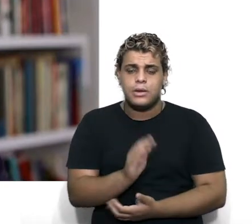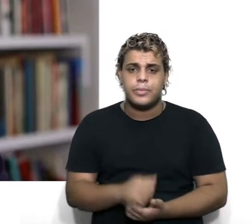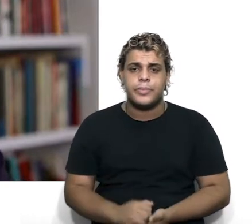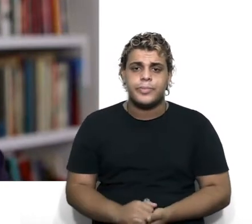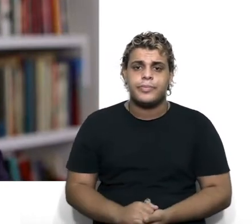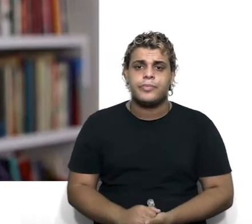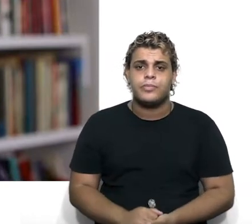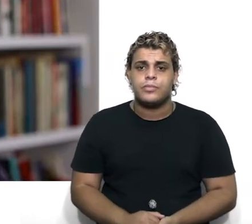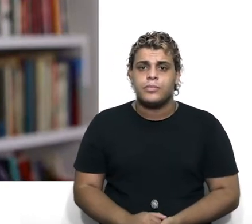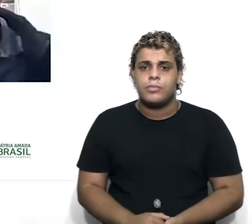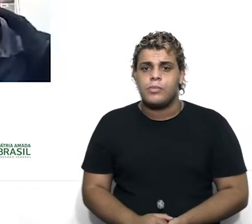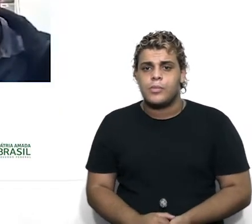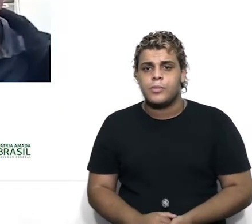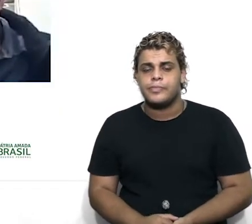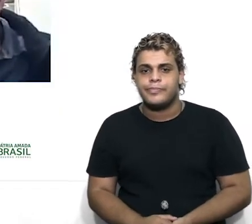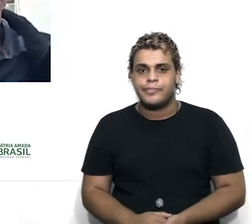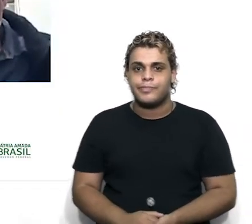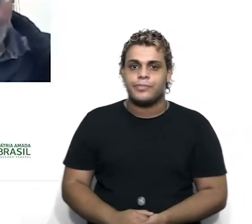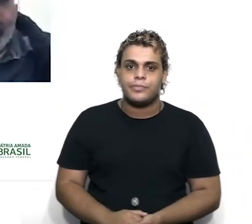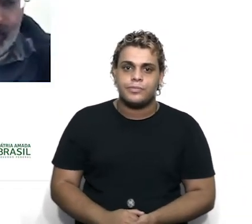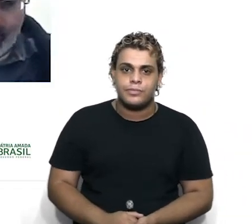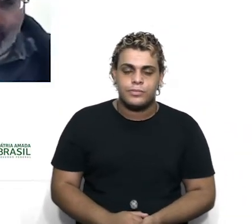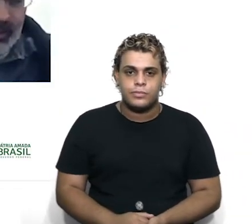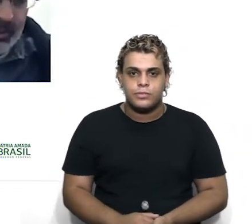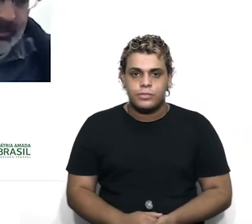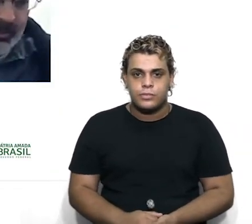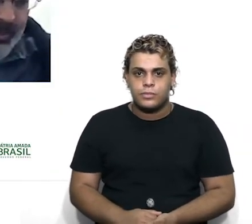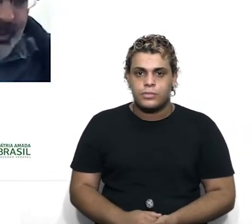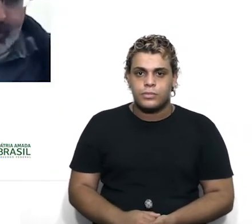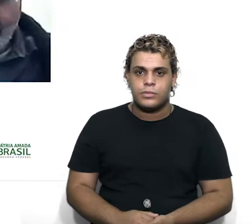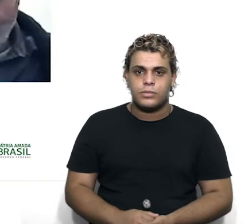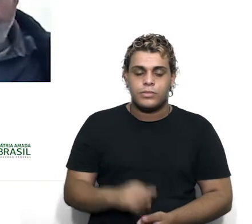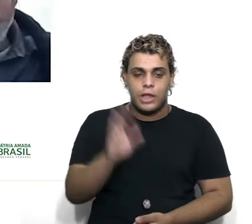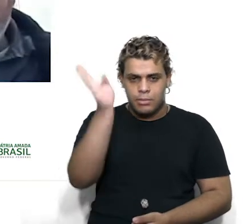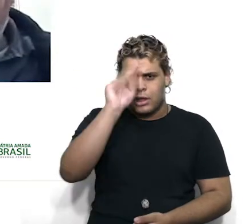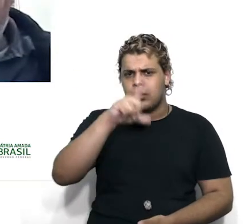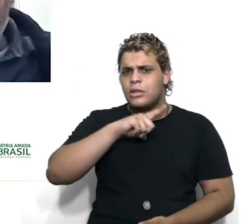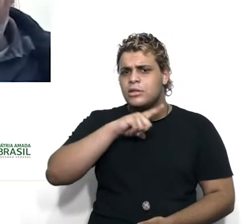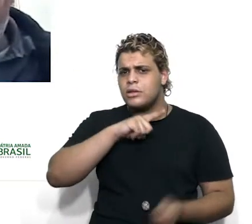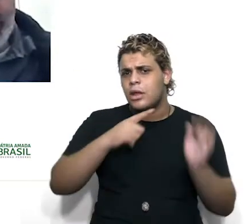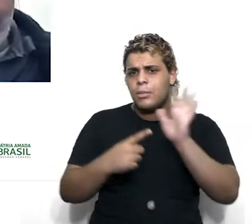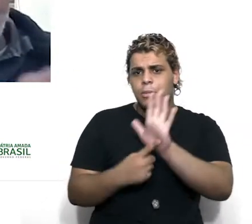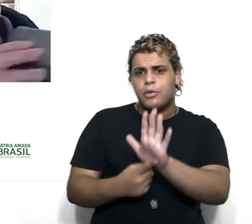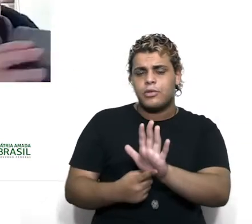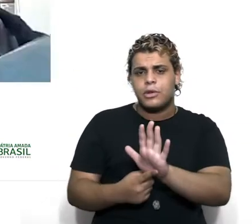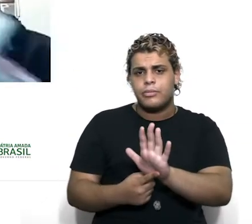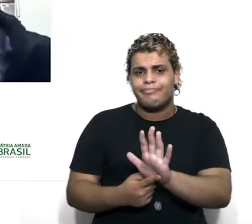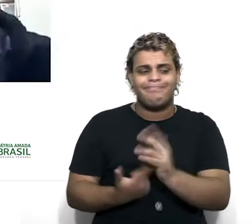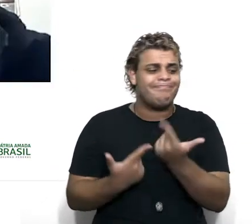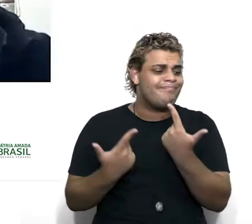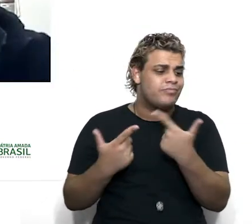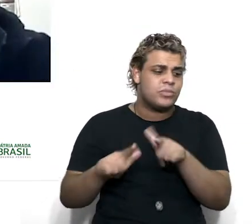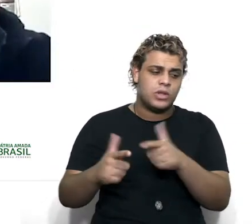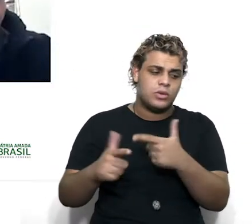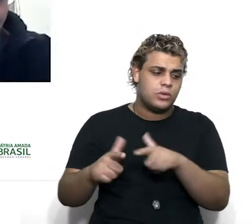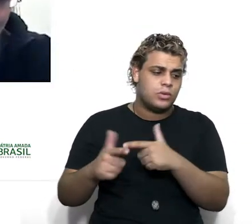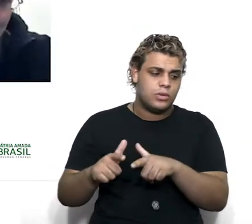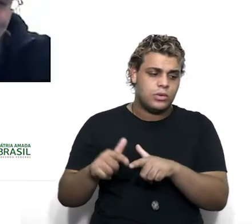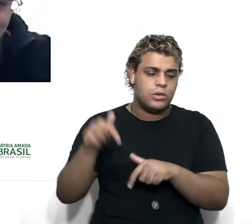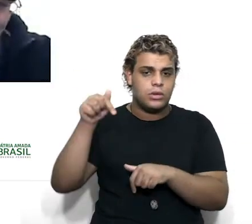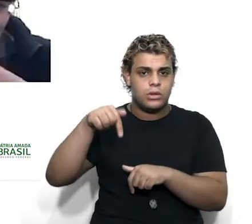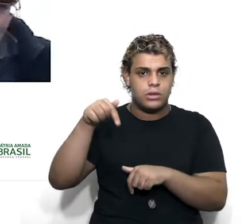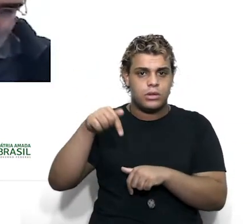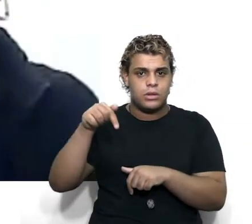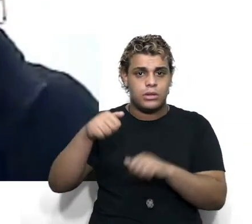O livro tem uma capa aí no Brasil bem diferente. Você tem aí para mostrar? Gonçalo segura nas mãos o seu